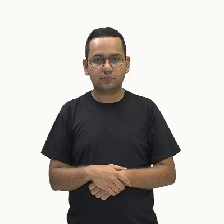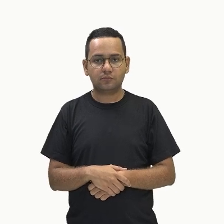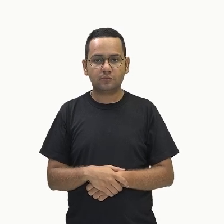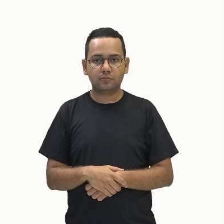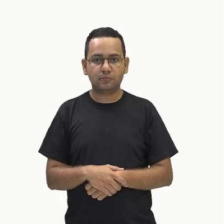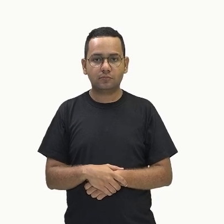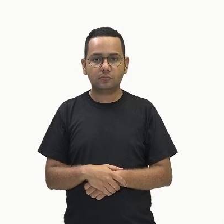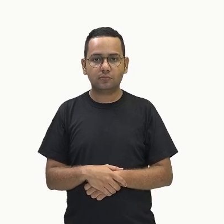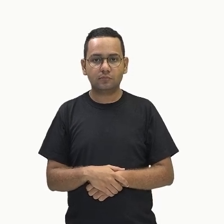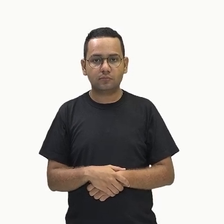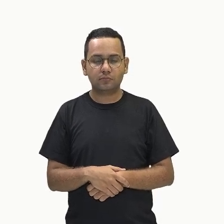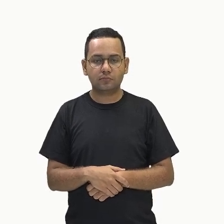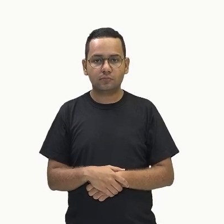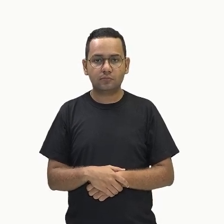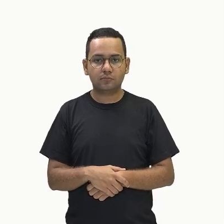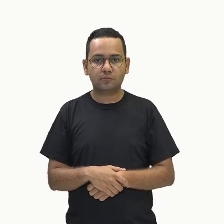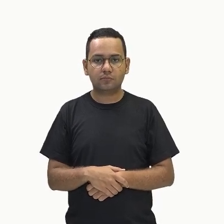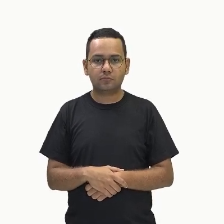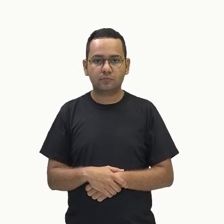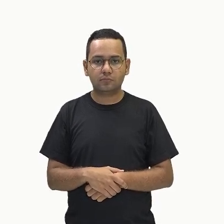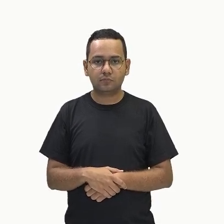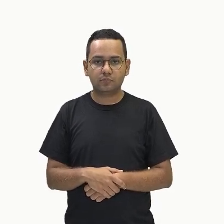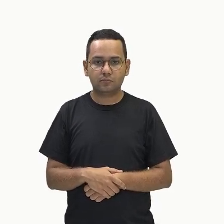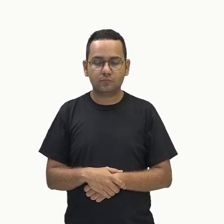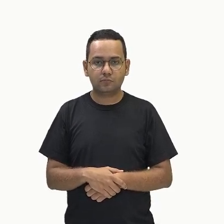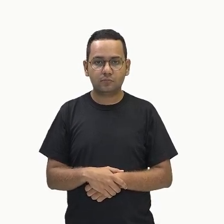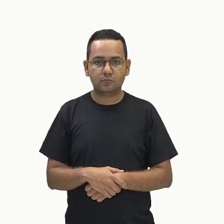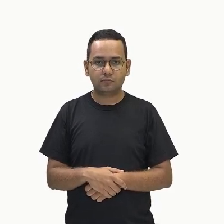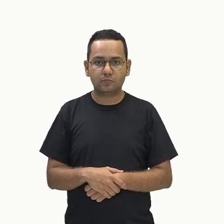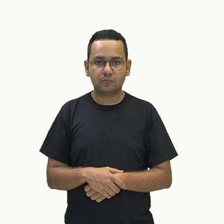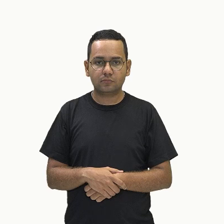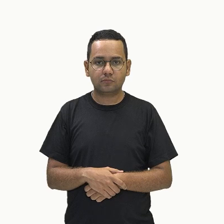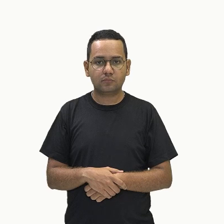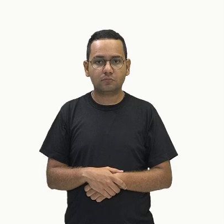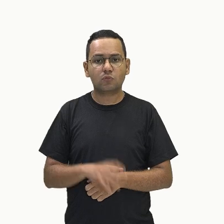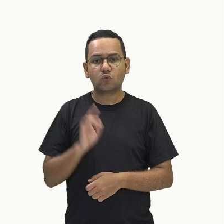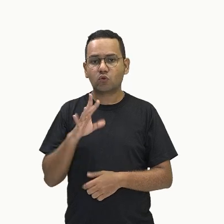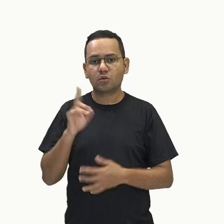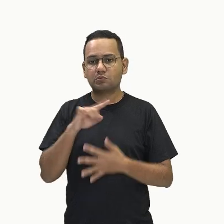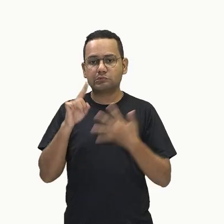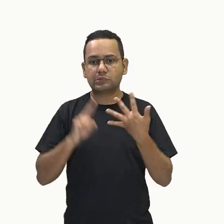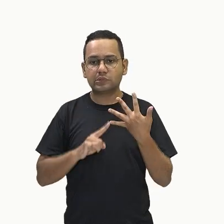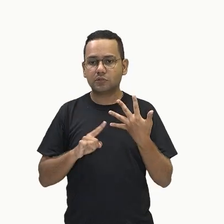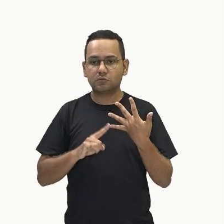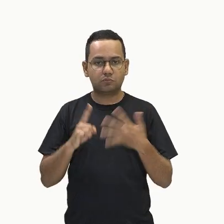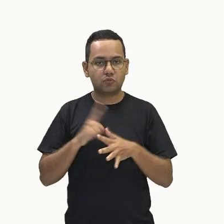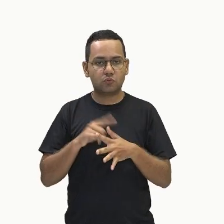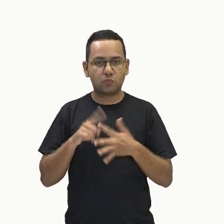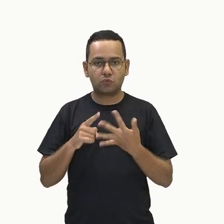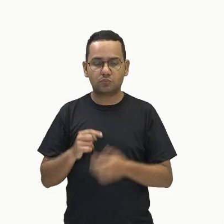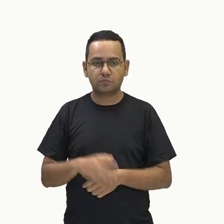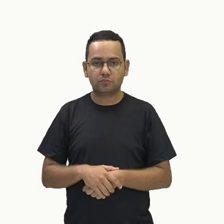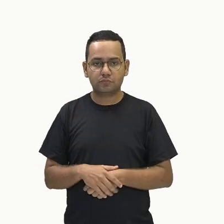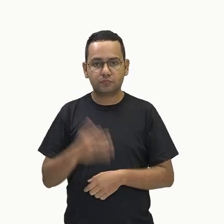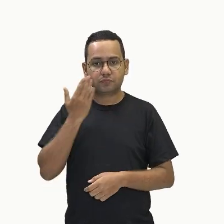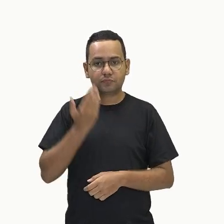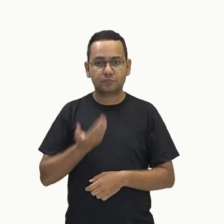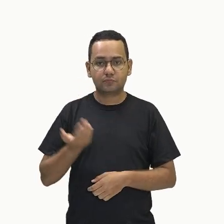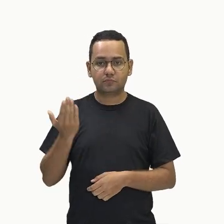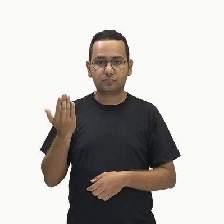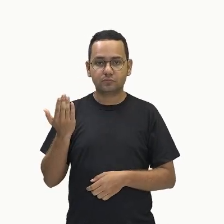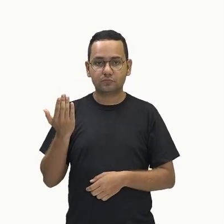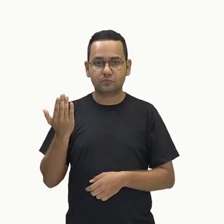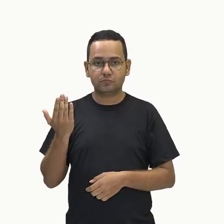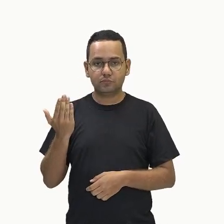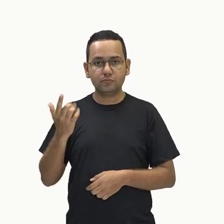com os 5 tipos, que é o osso plano, como os